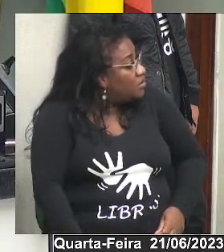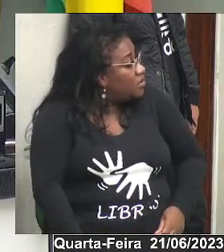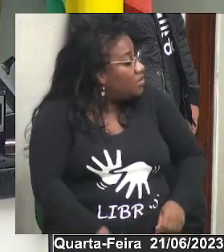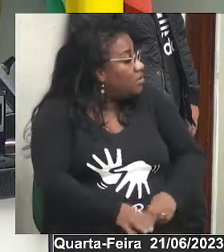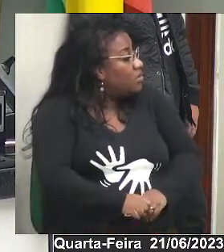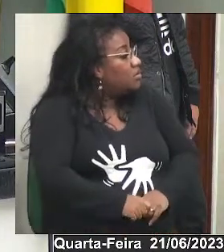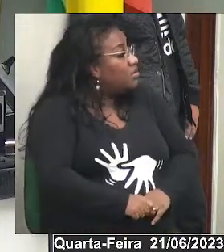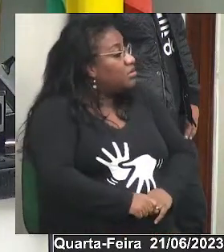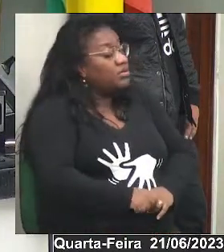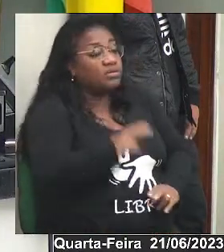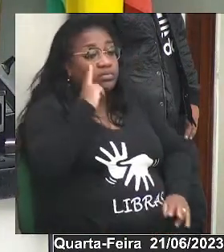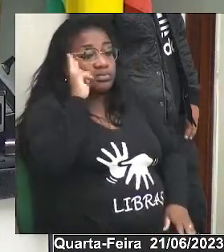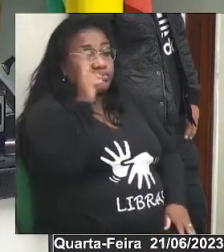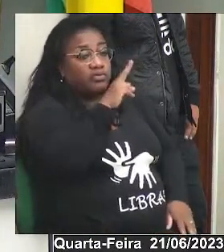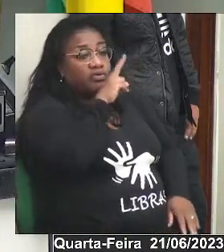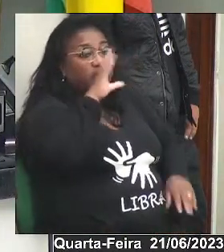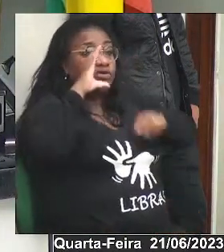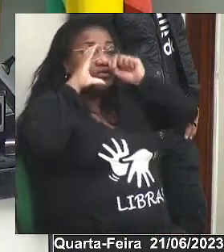Pode.